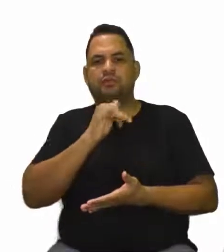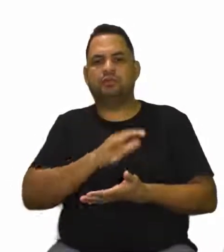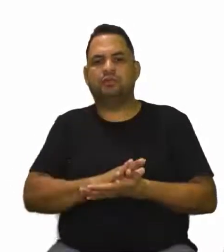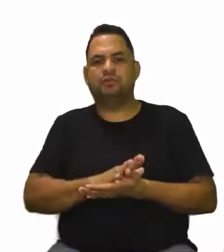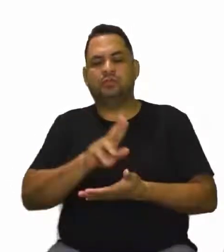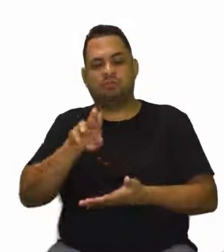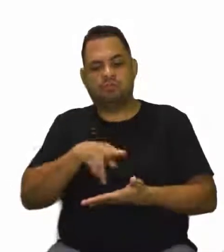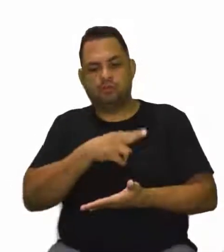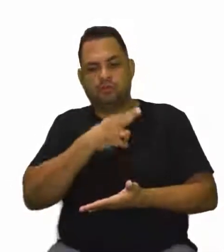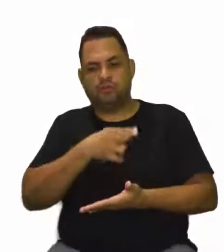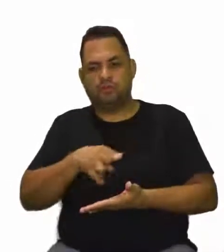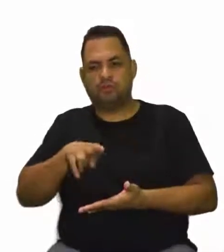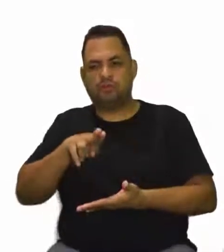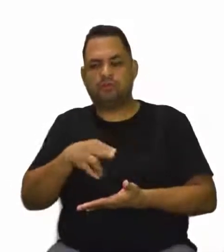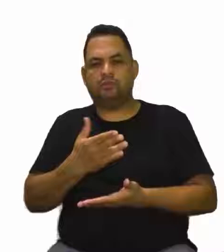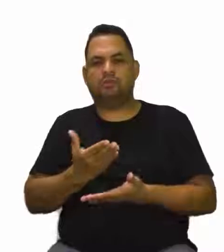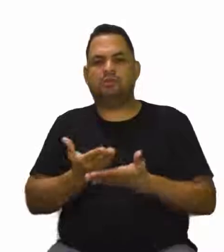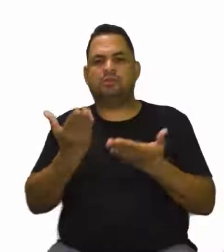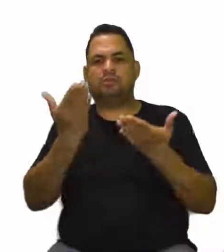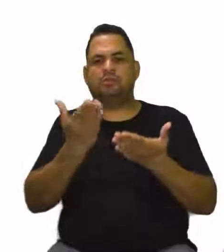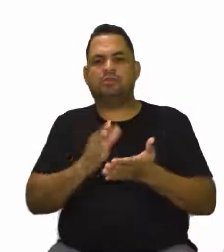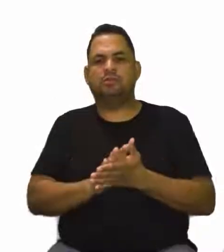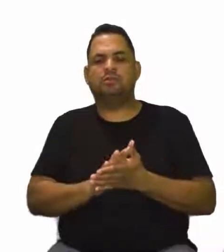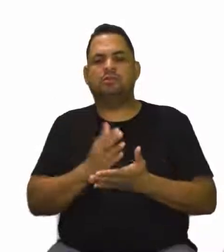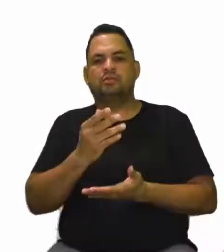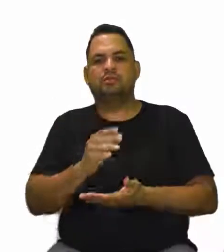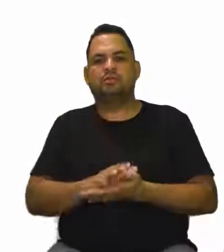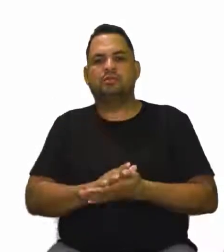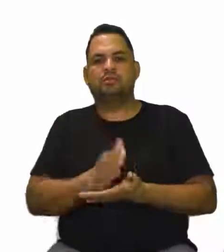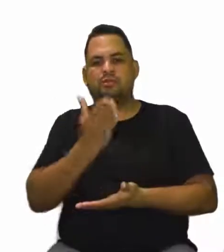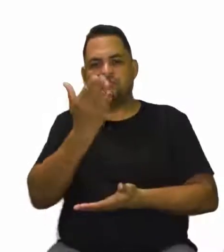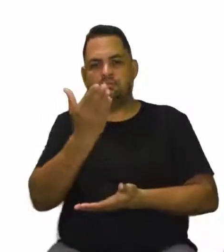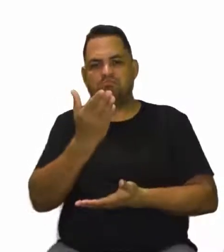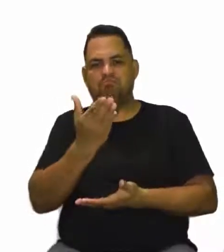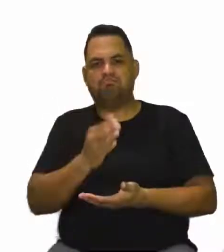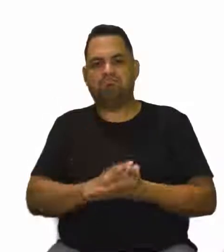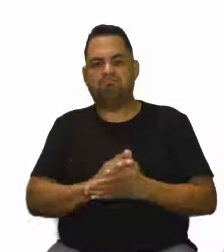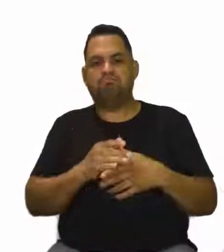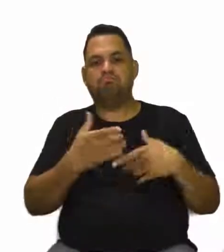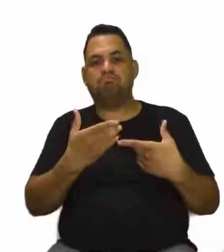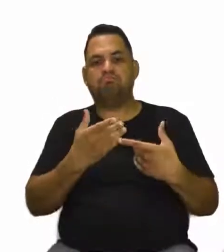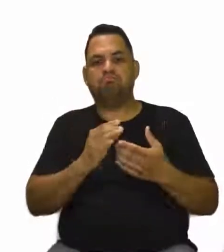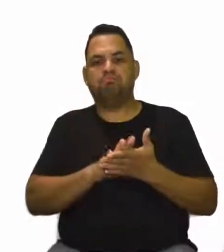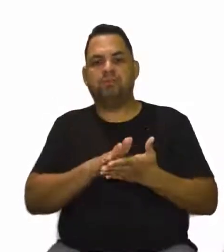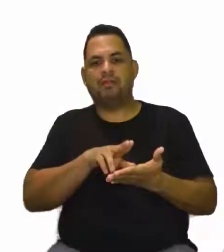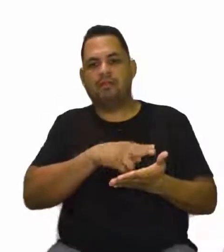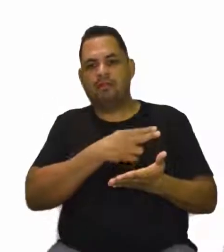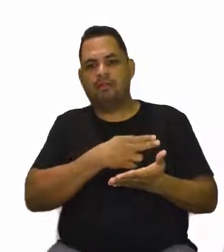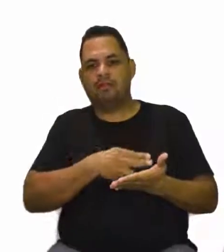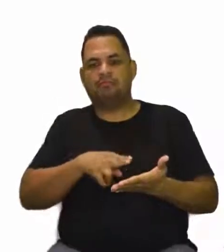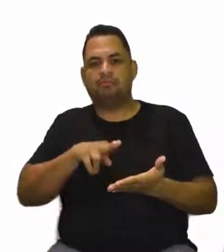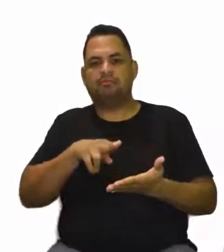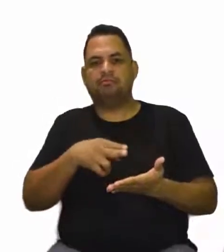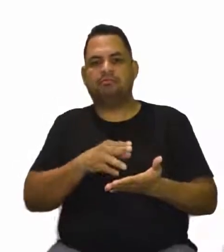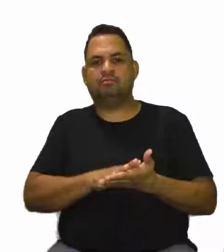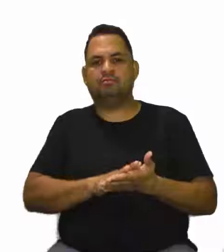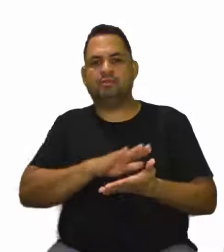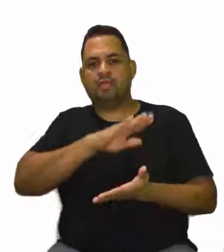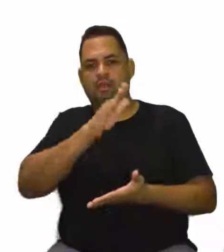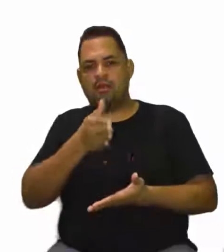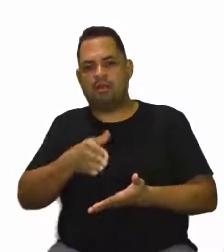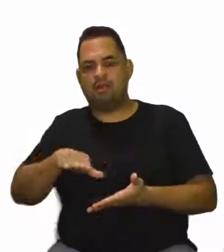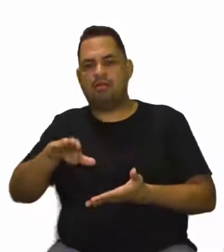do surfista. Olha a posição que o surfista está para poder surfar ali as ondas, né? Então,